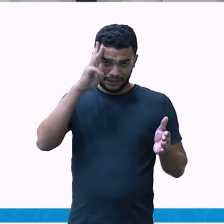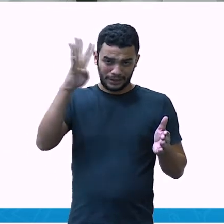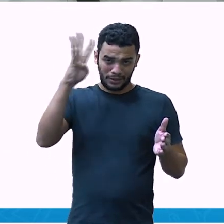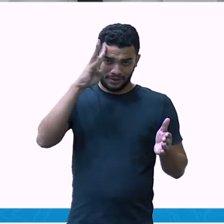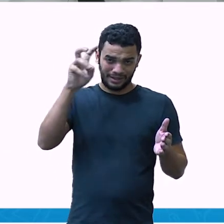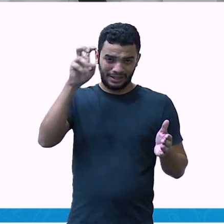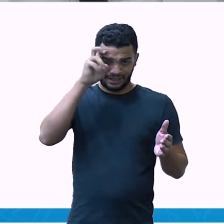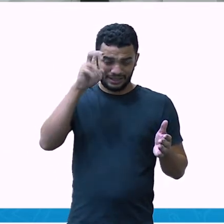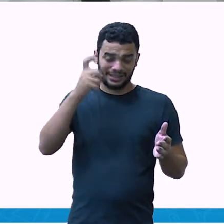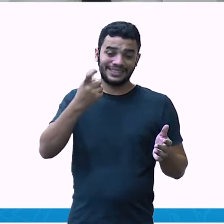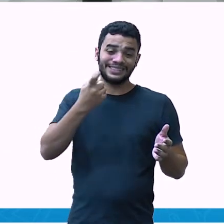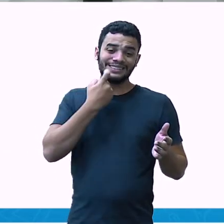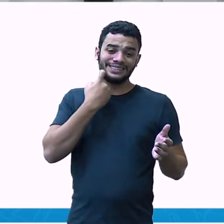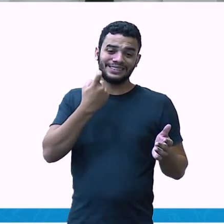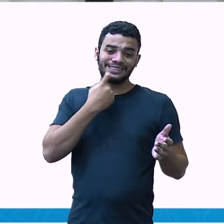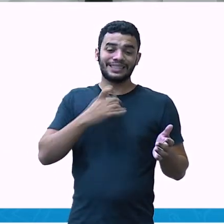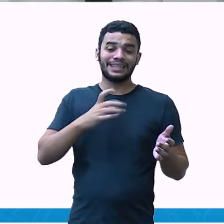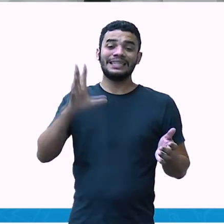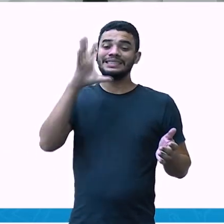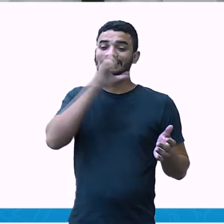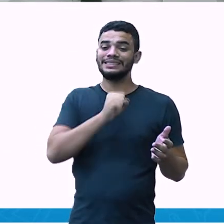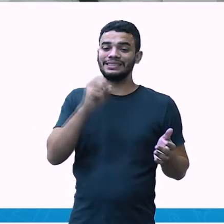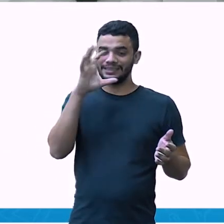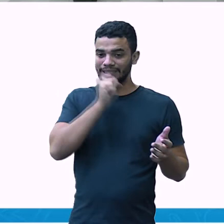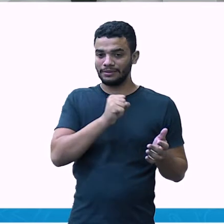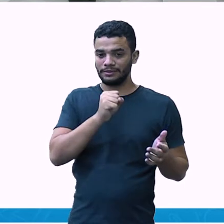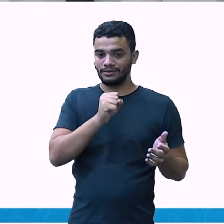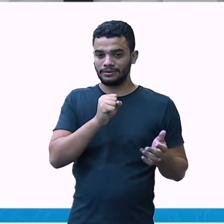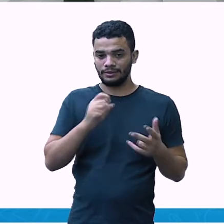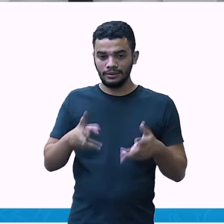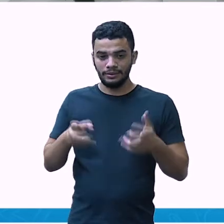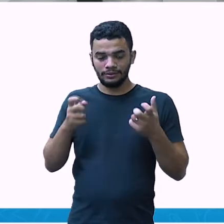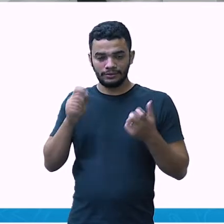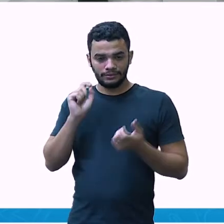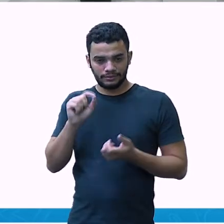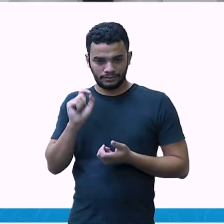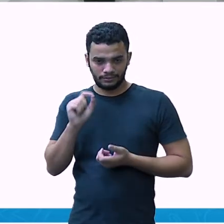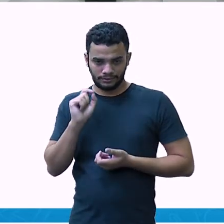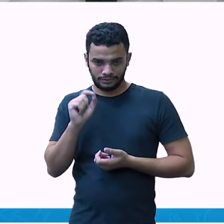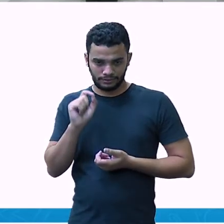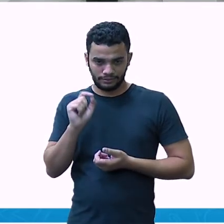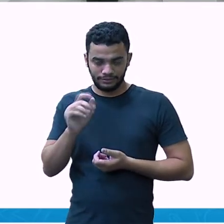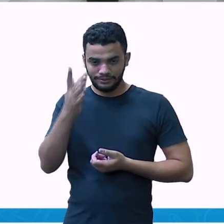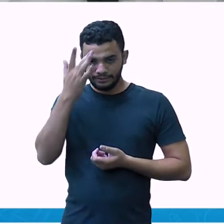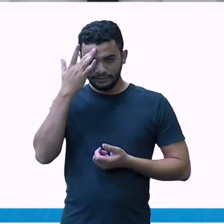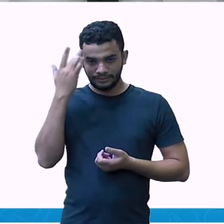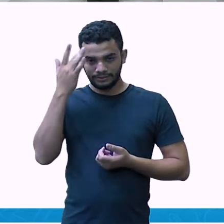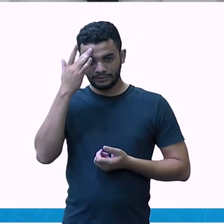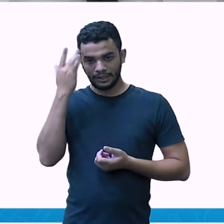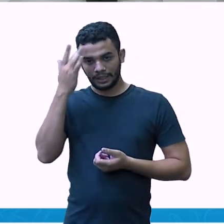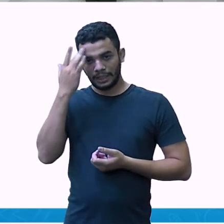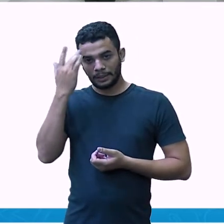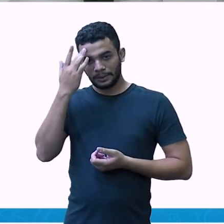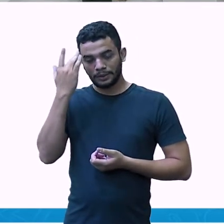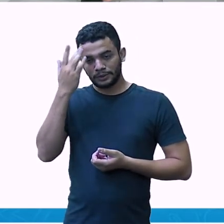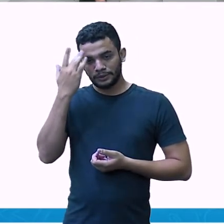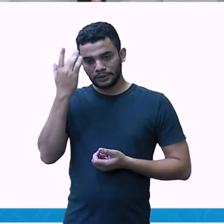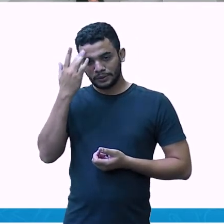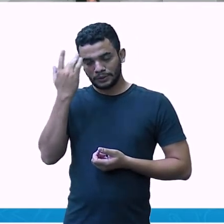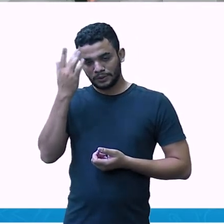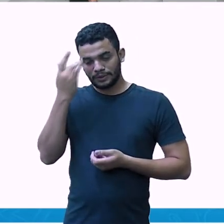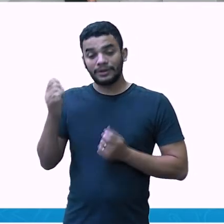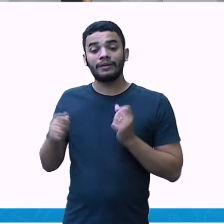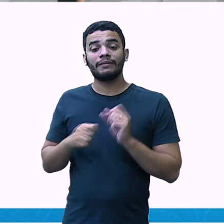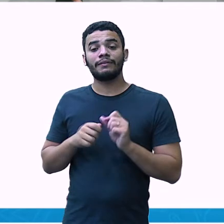sábado. A pessoa 2 produz um pouco mais de lixo orgânico no domingo. E é justamente